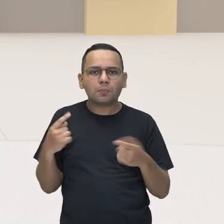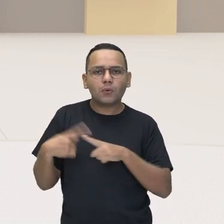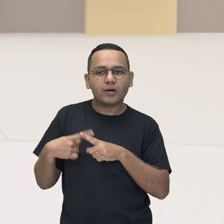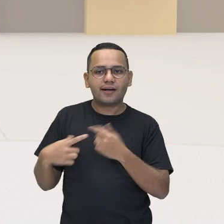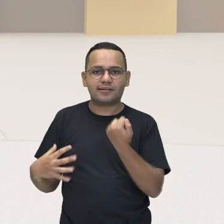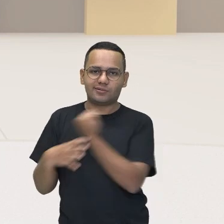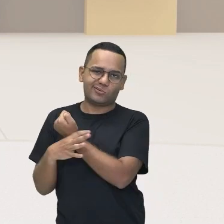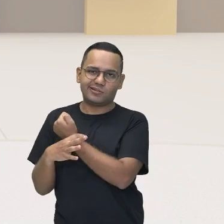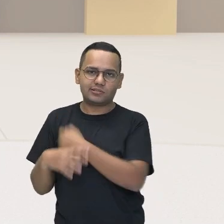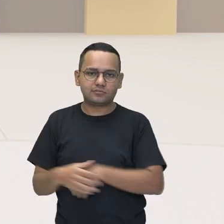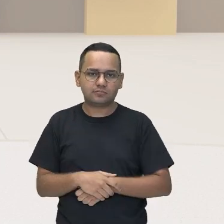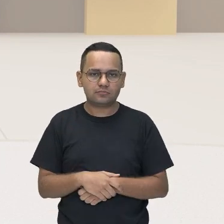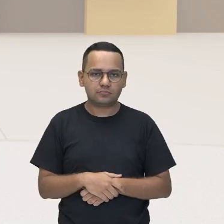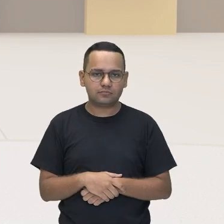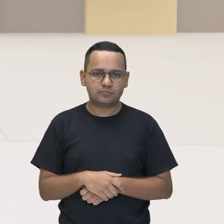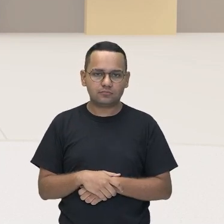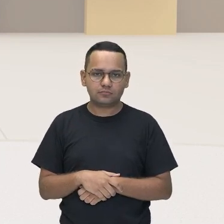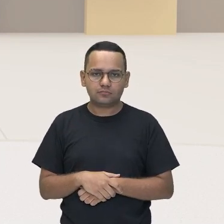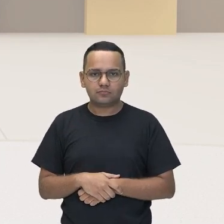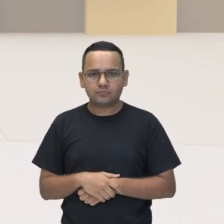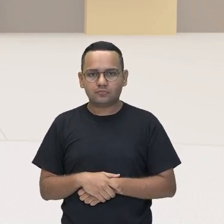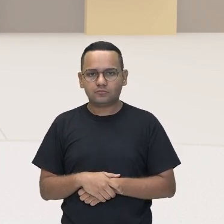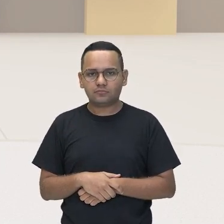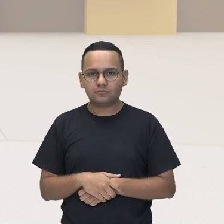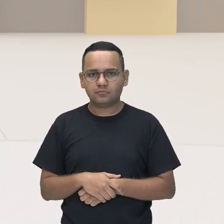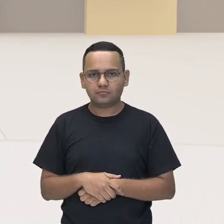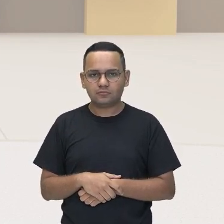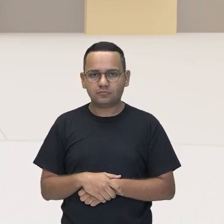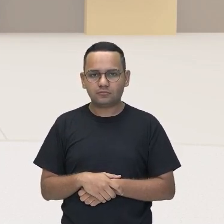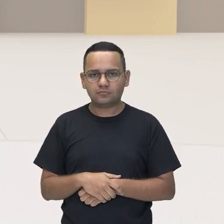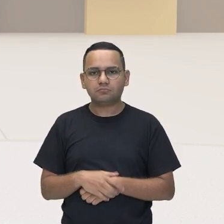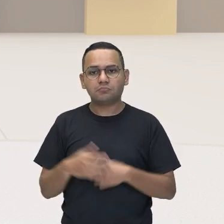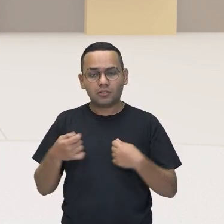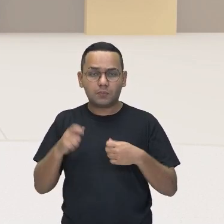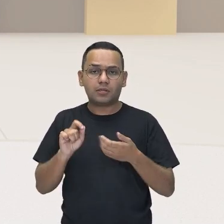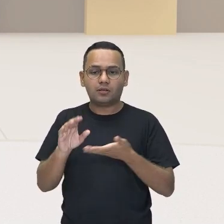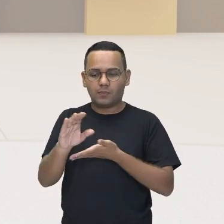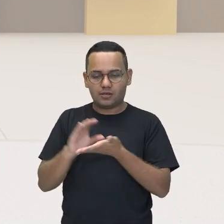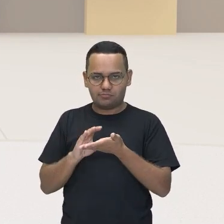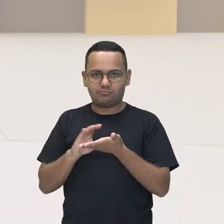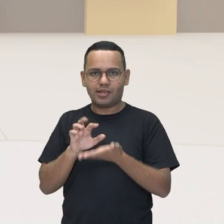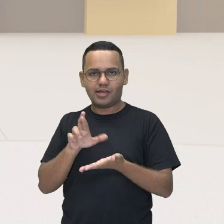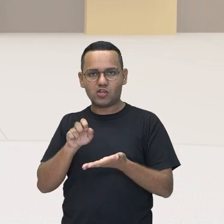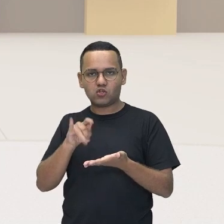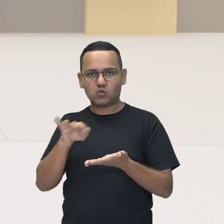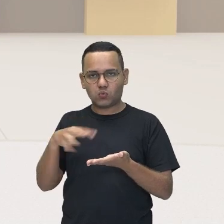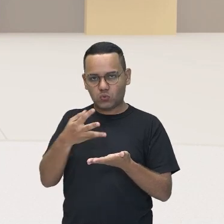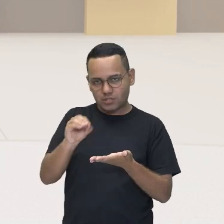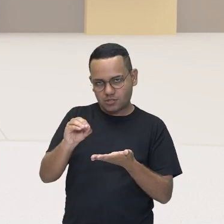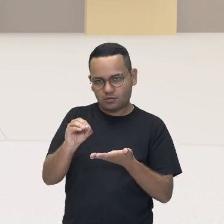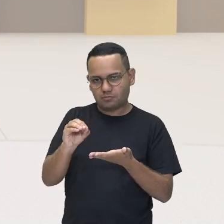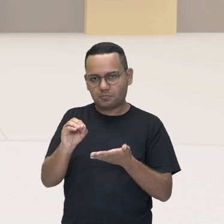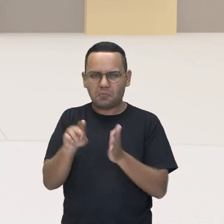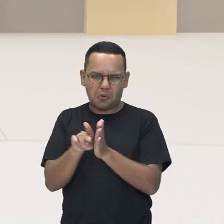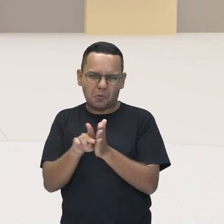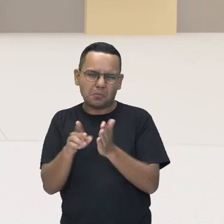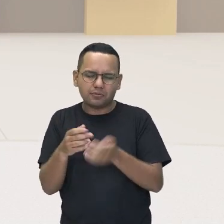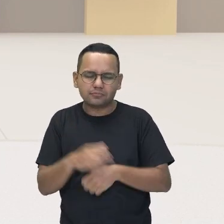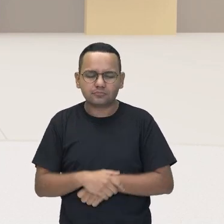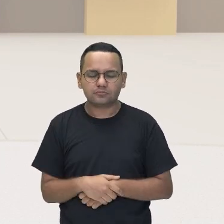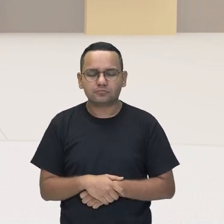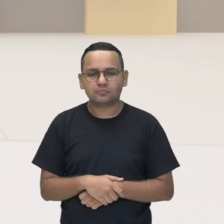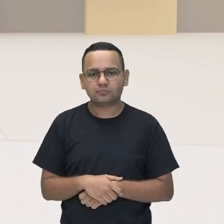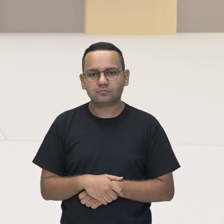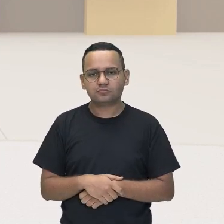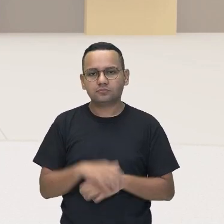porque sabe que você vai ter ali essa restituição para receber. Mas vamos lá ver as vantagens e